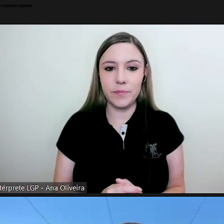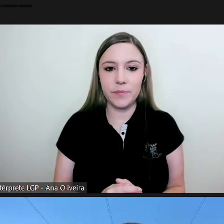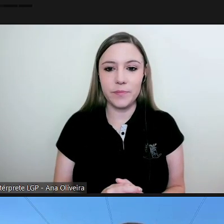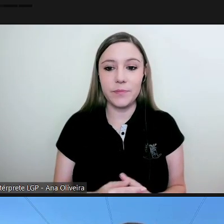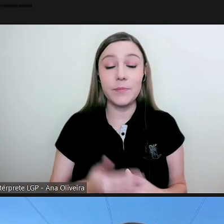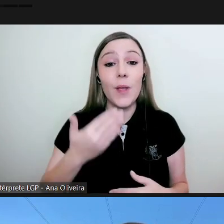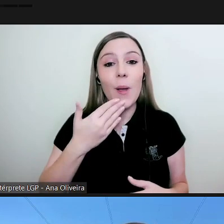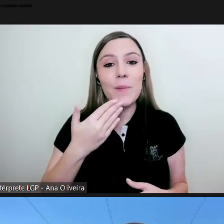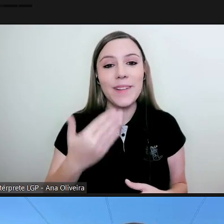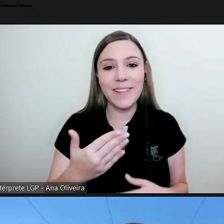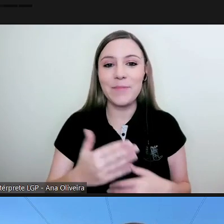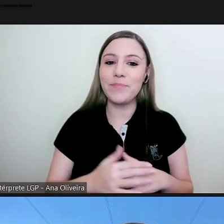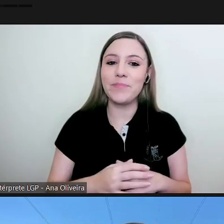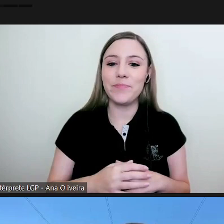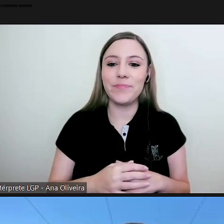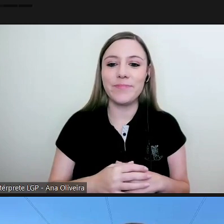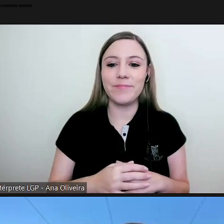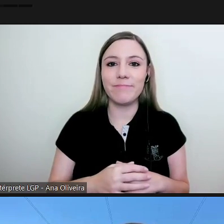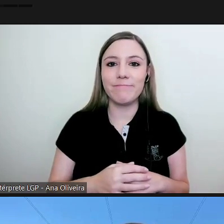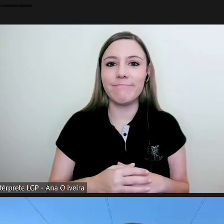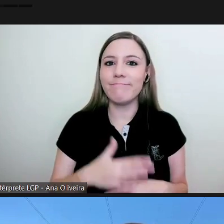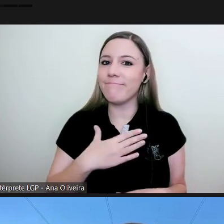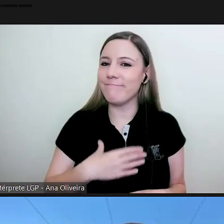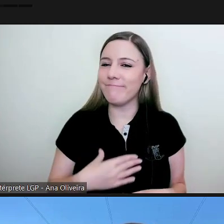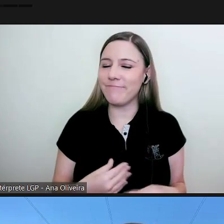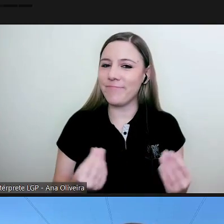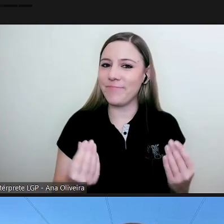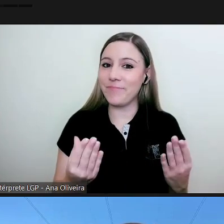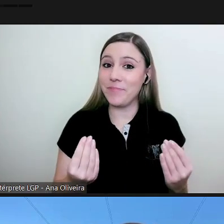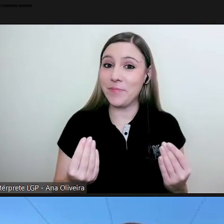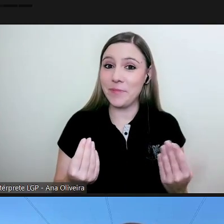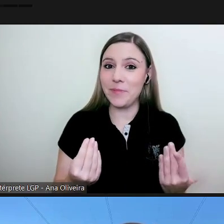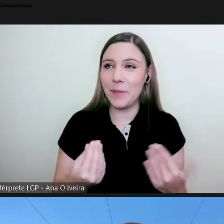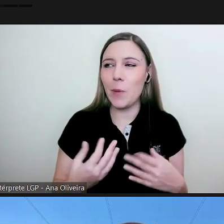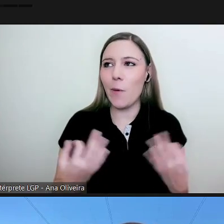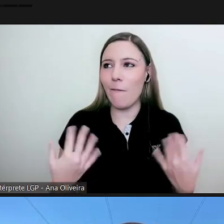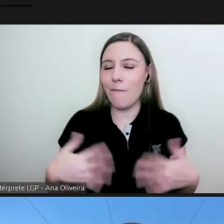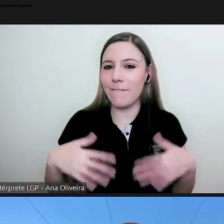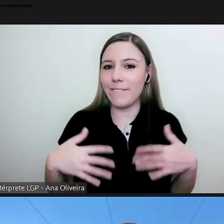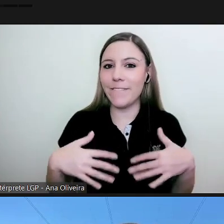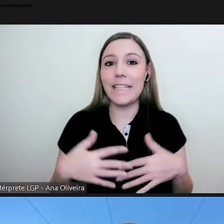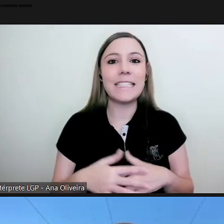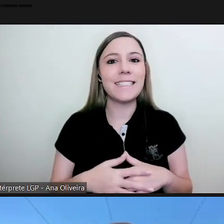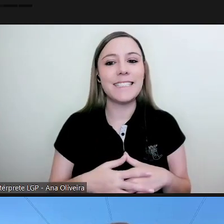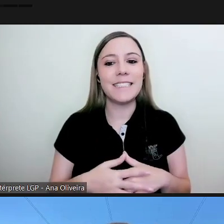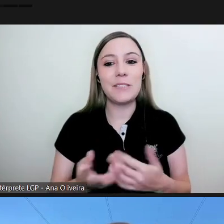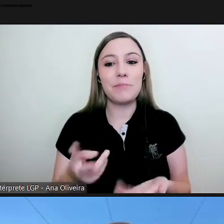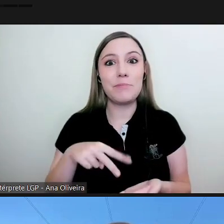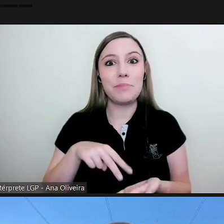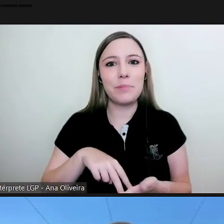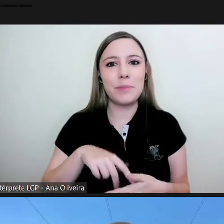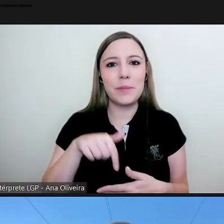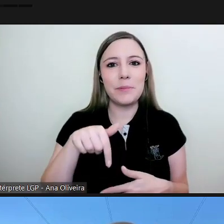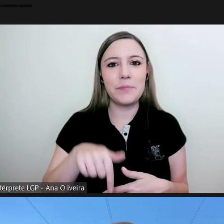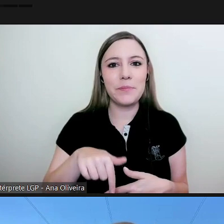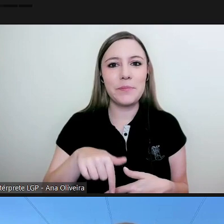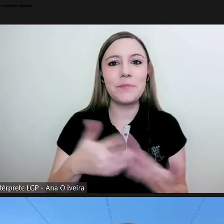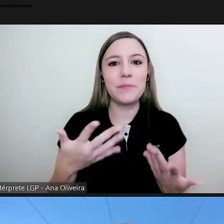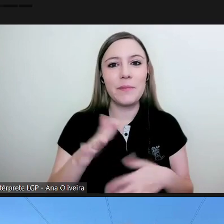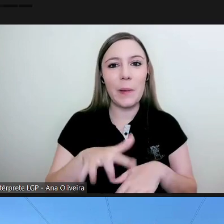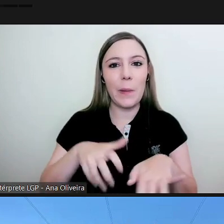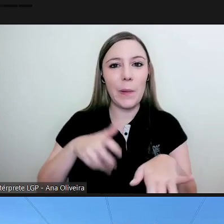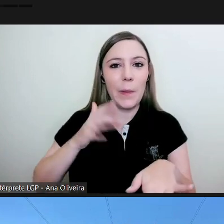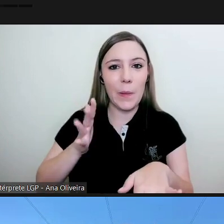Muito obrigada. É um gosto acrescido estar neste